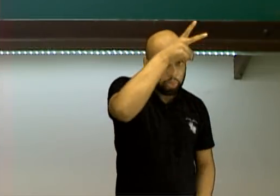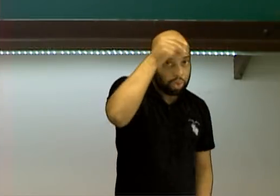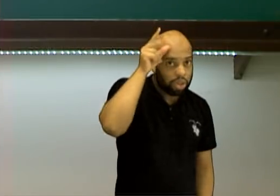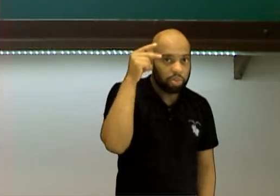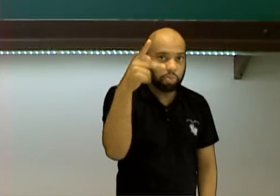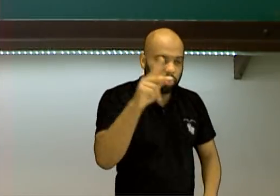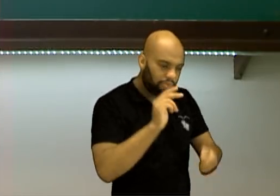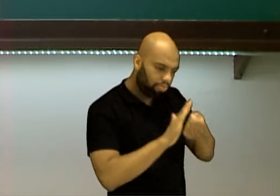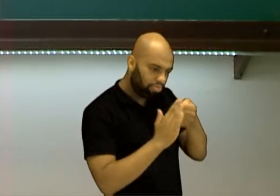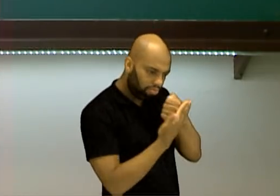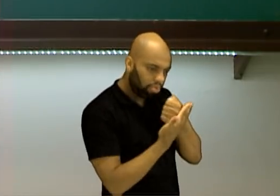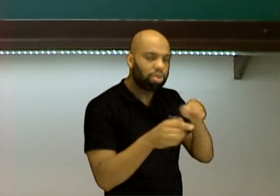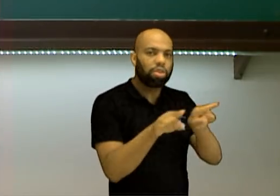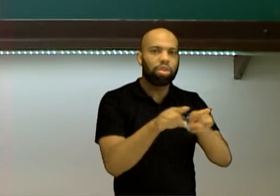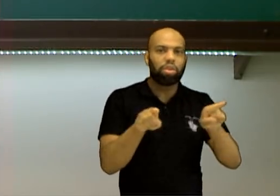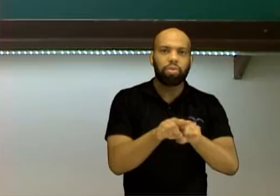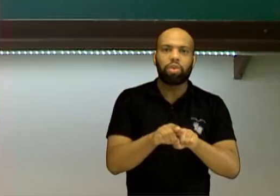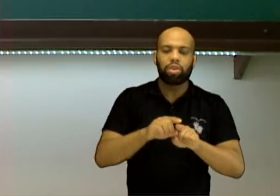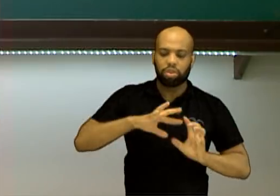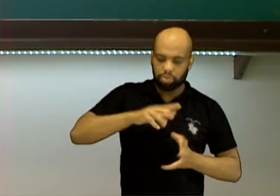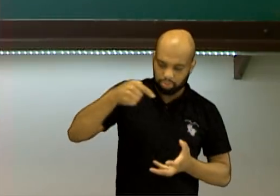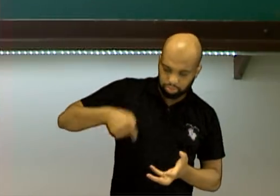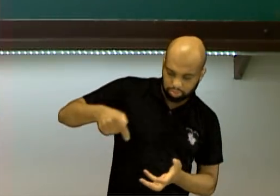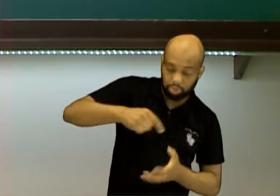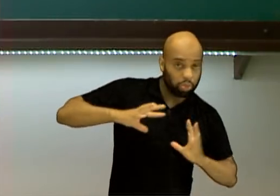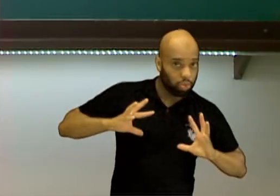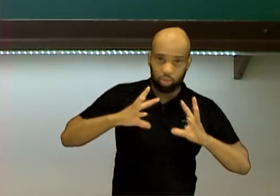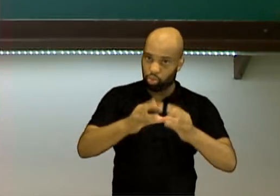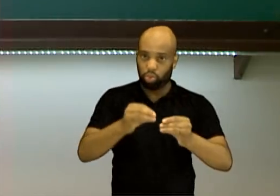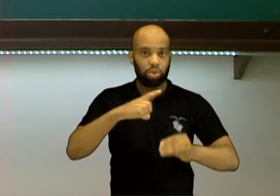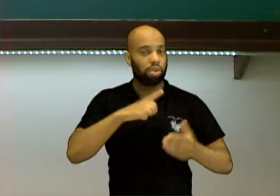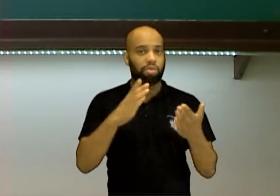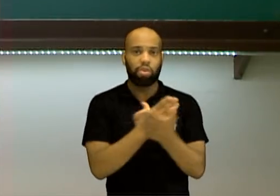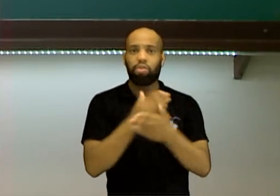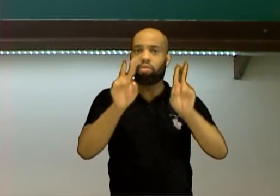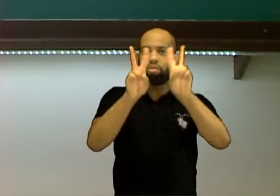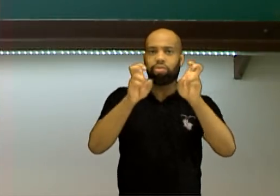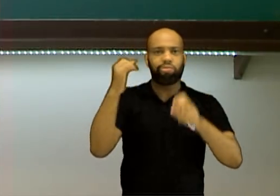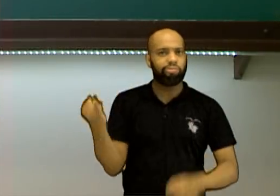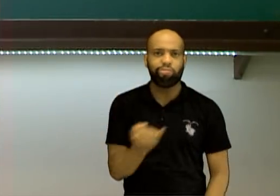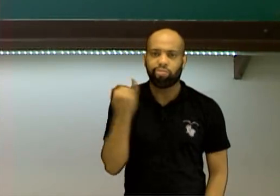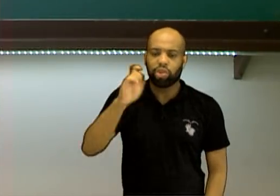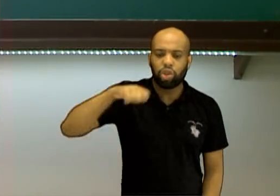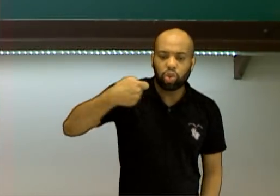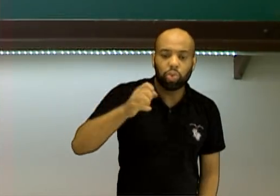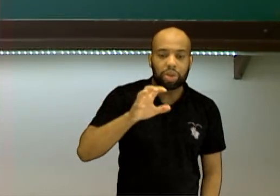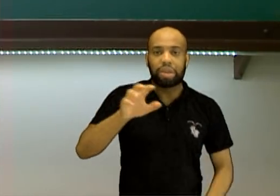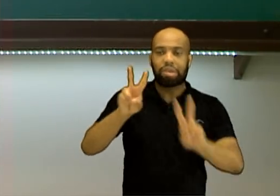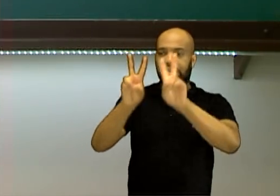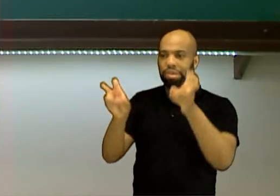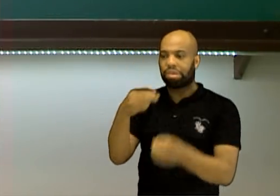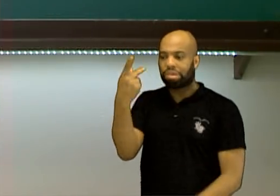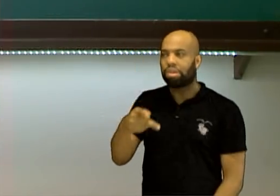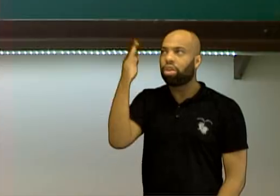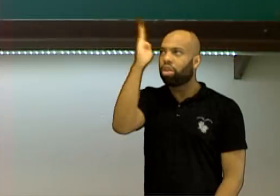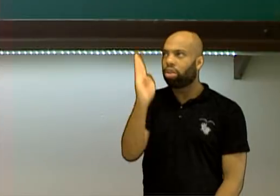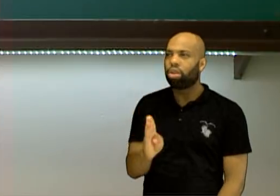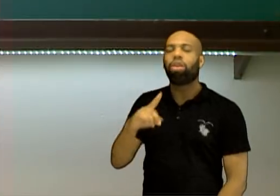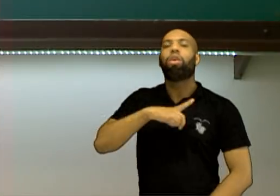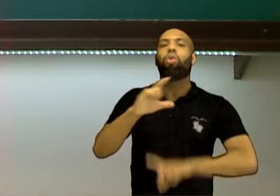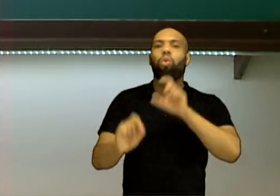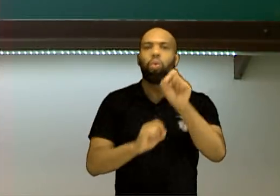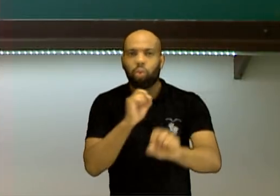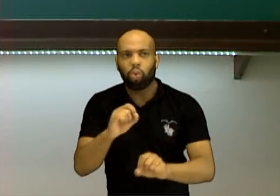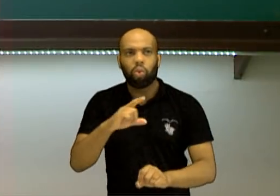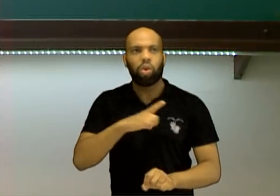até atingir todo o planeta. Alguns assuntos importantes, alguns temas abordados sobre geopolítica no Brasil atualmente, Nós temos